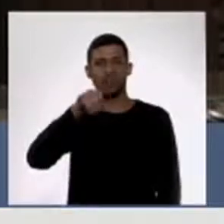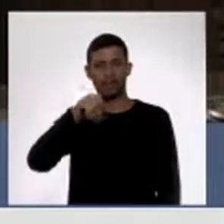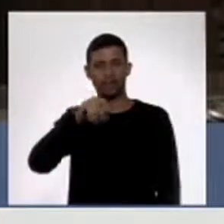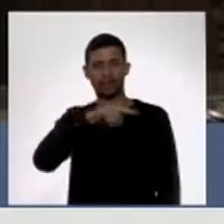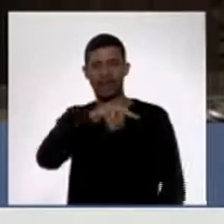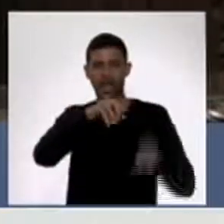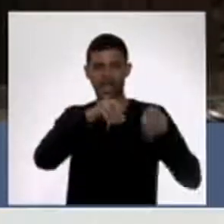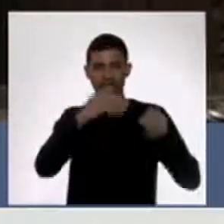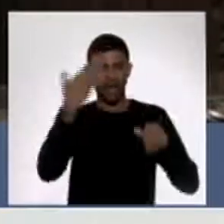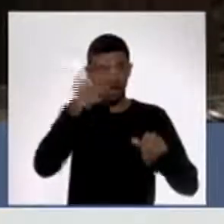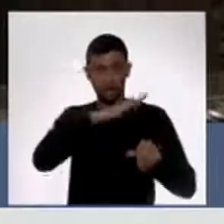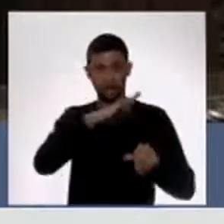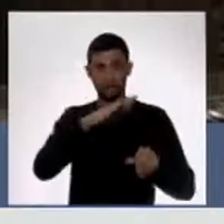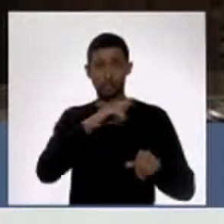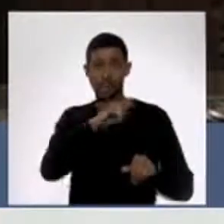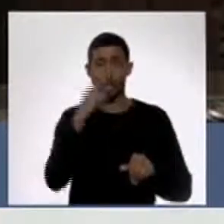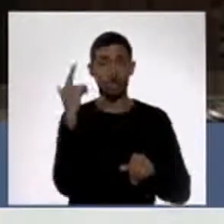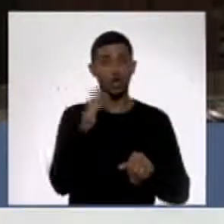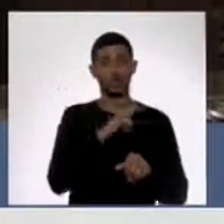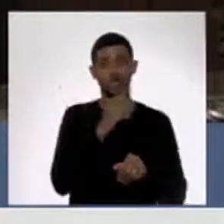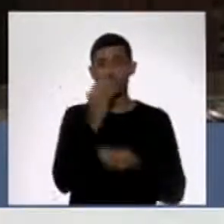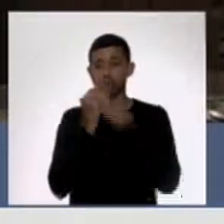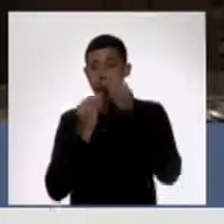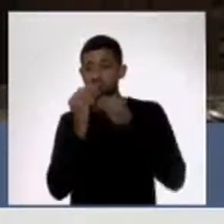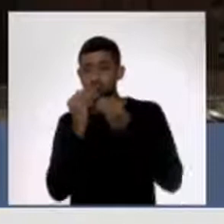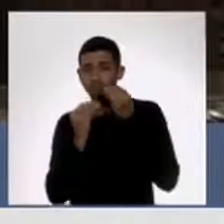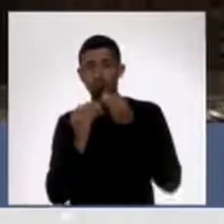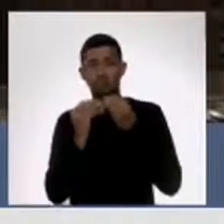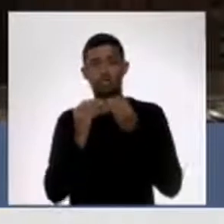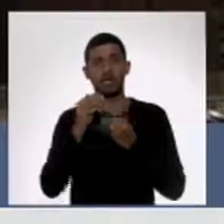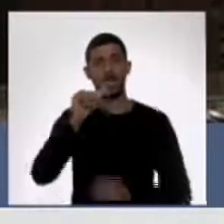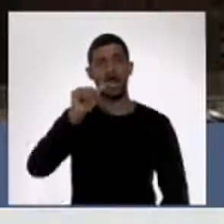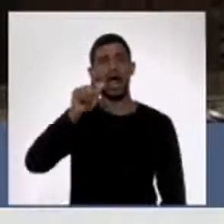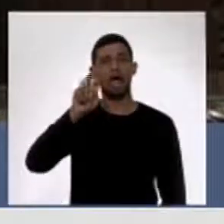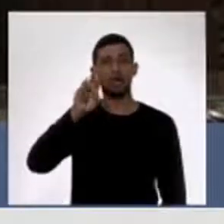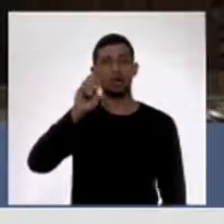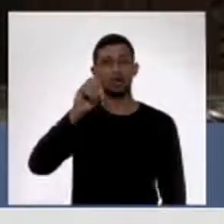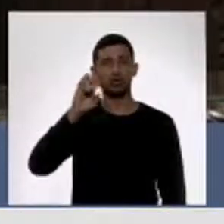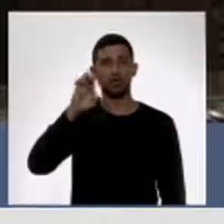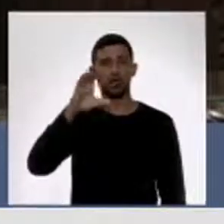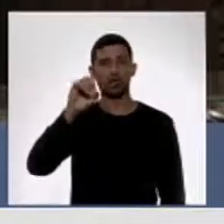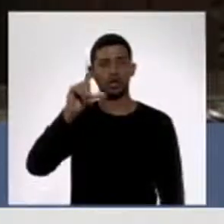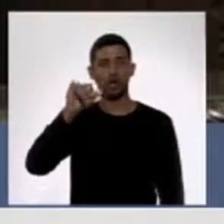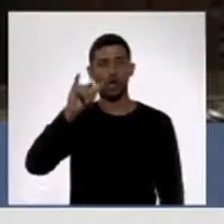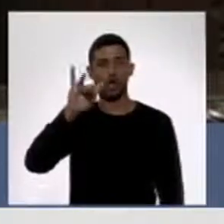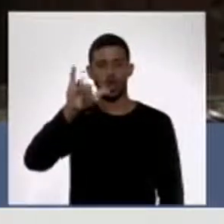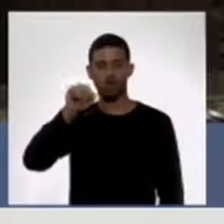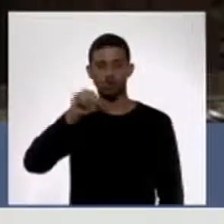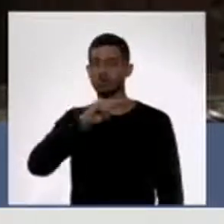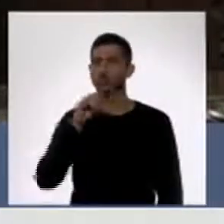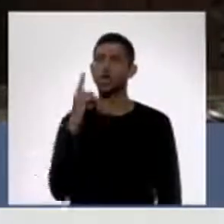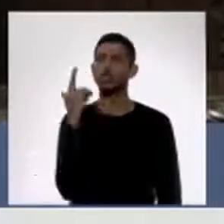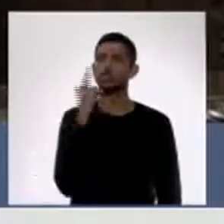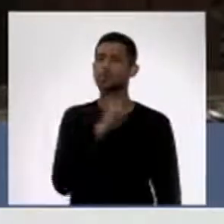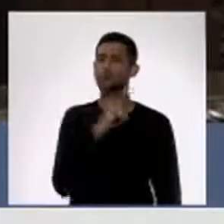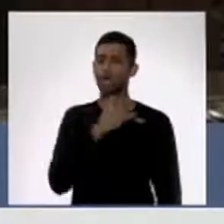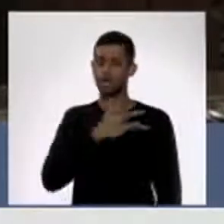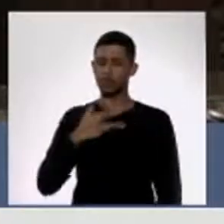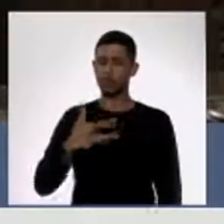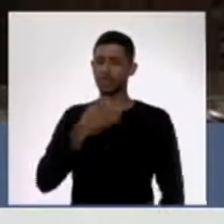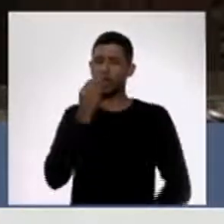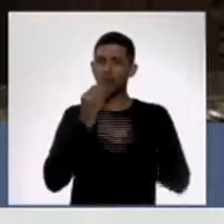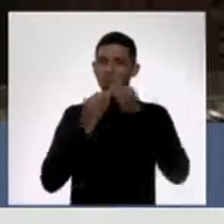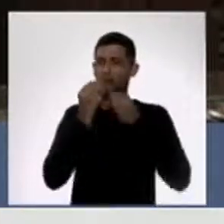produz alimentos agroecológicos, sem agrotóxico, resistindo, produzindo alimento